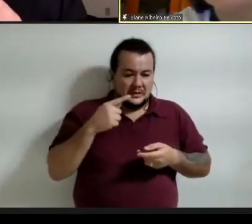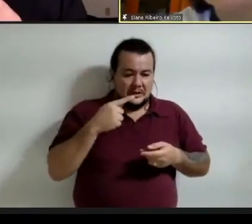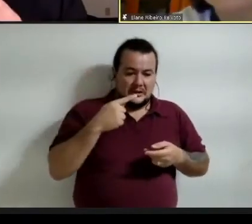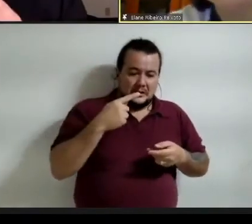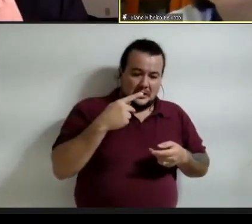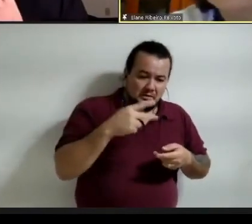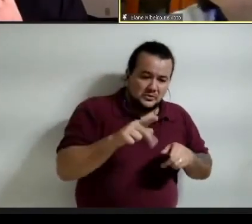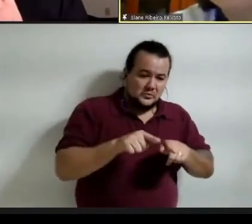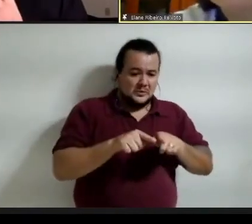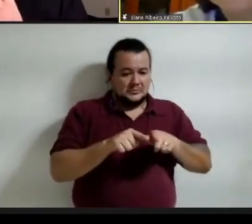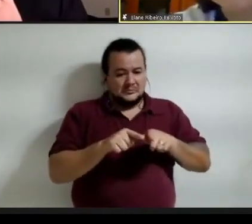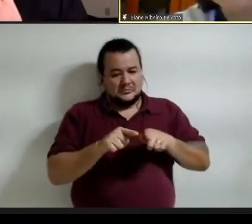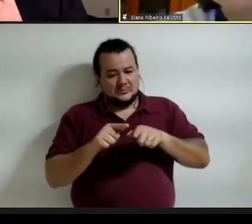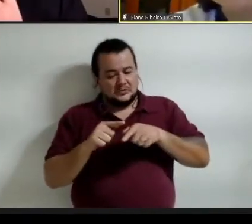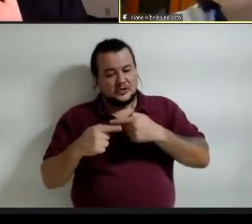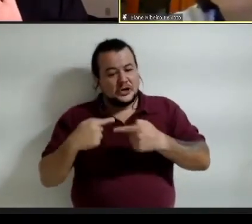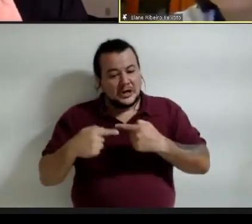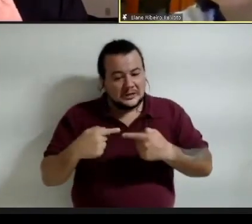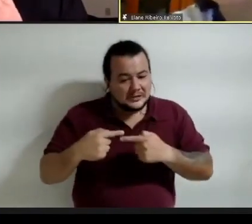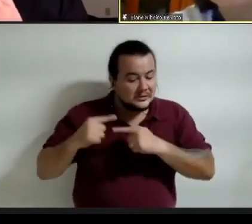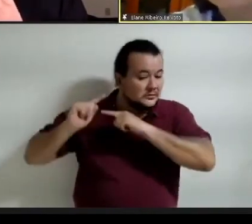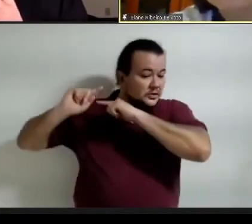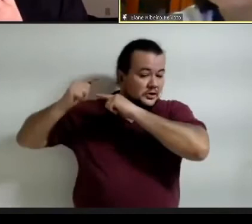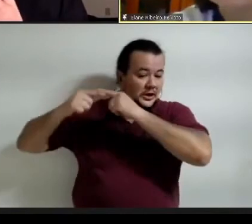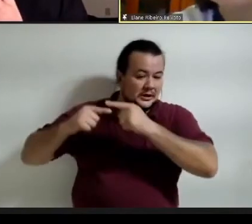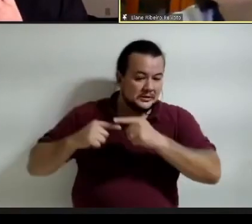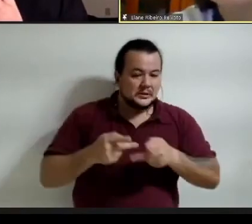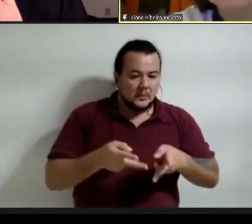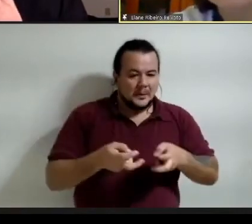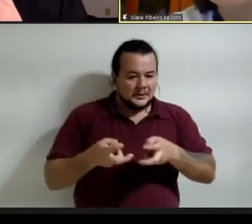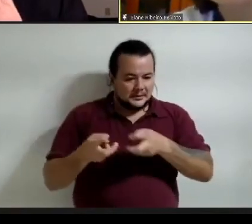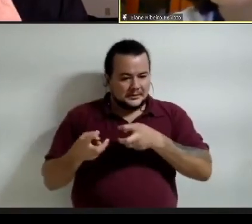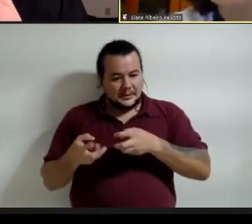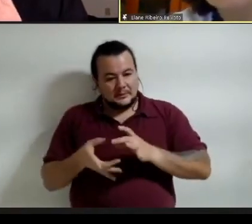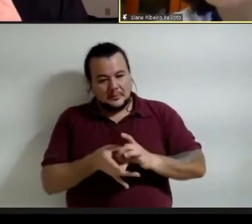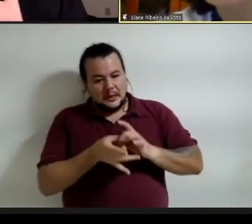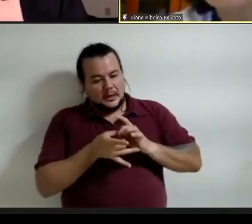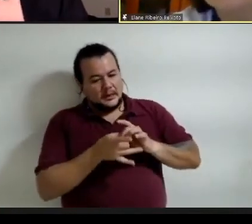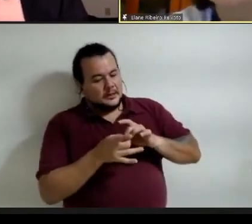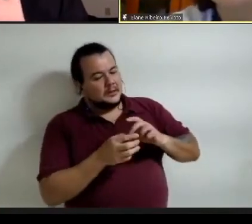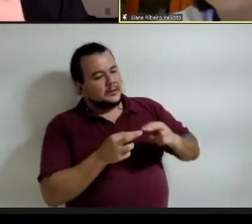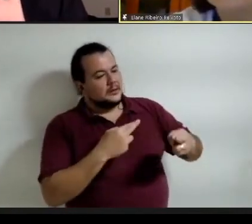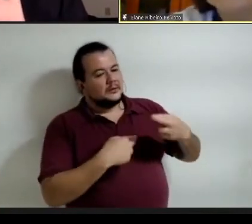tudo. Reafirmando a relação entre mundo e arquitetura,